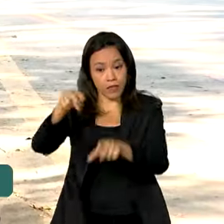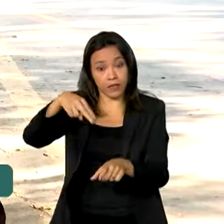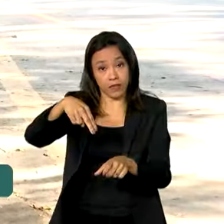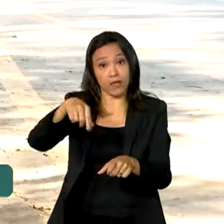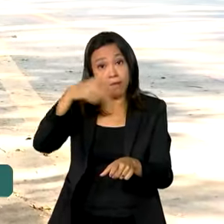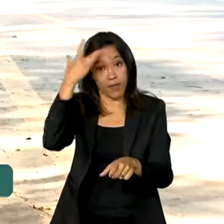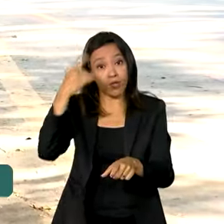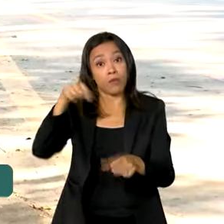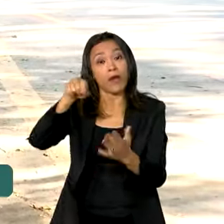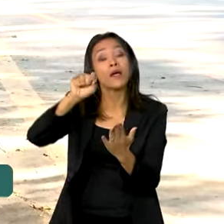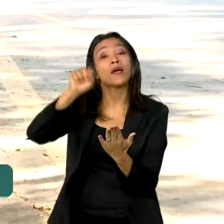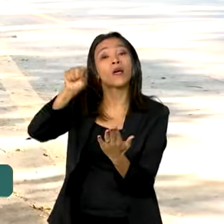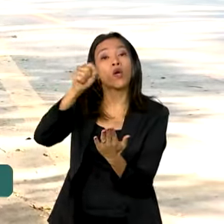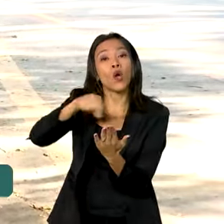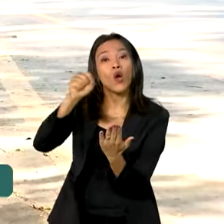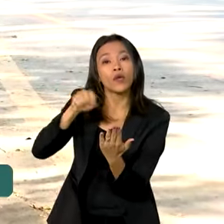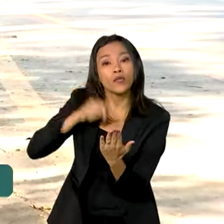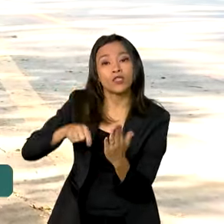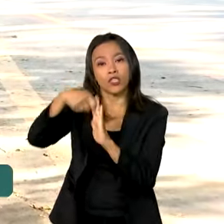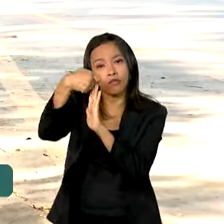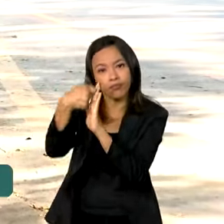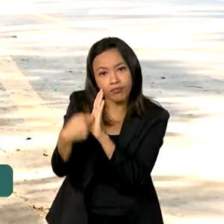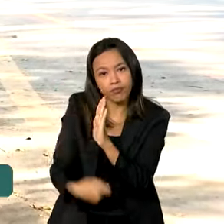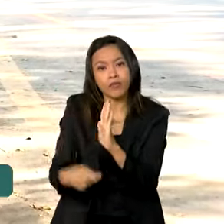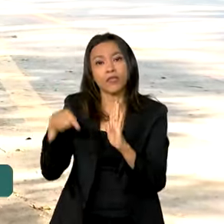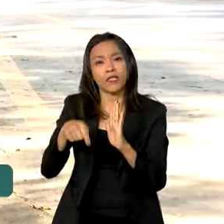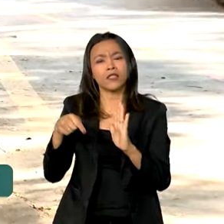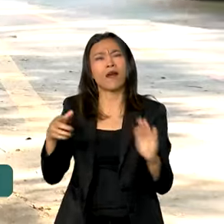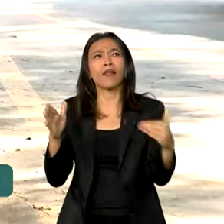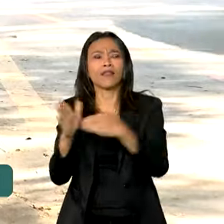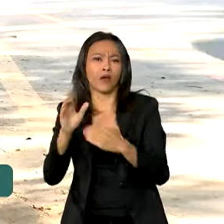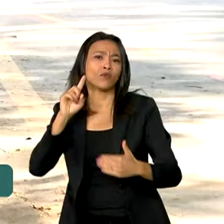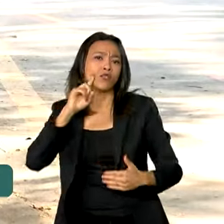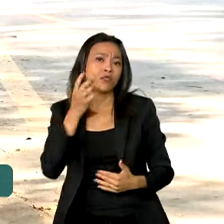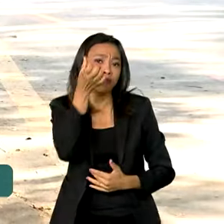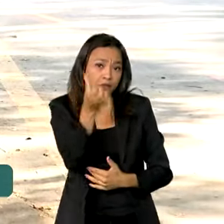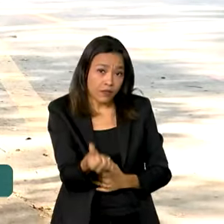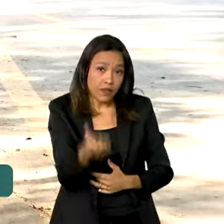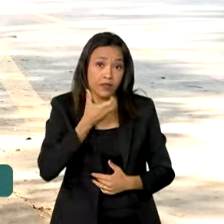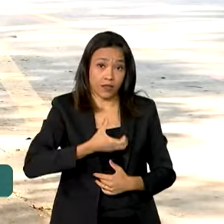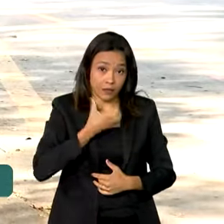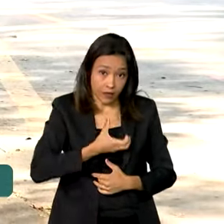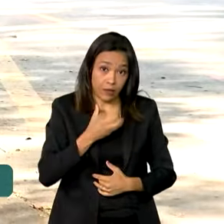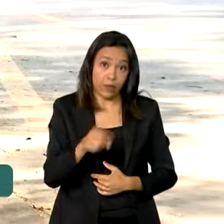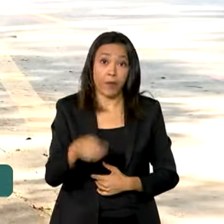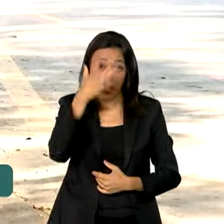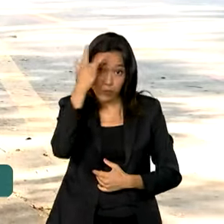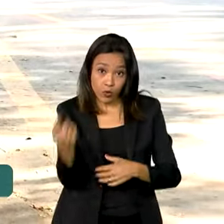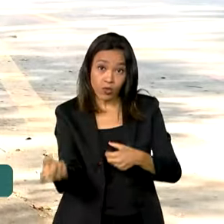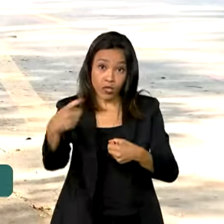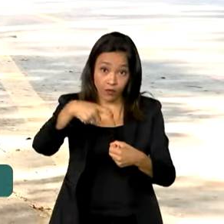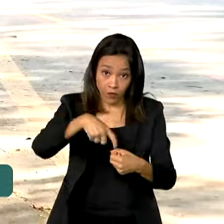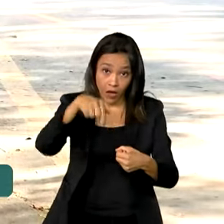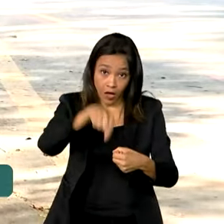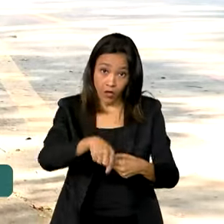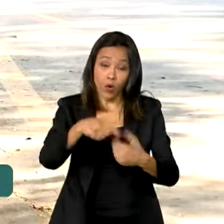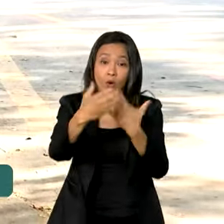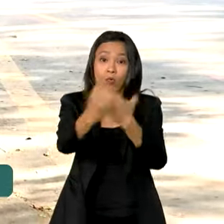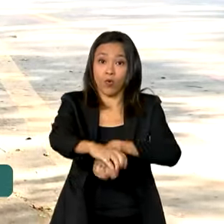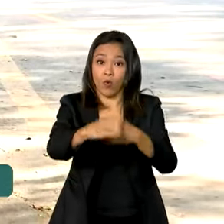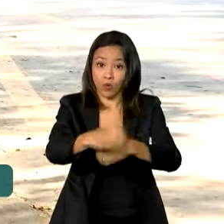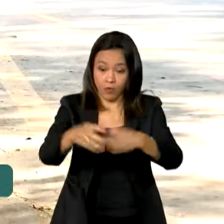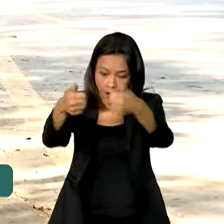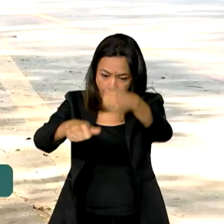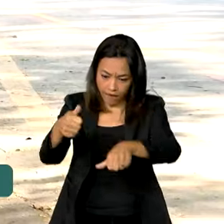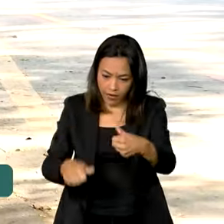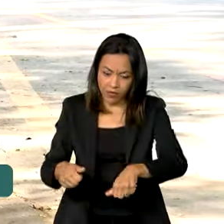provas discursivas. Essa etapa será realizada até o dia 6 de dezembro. Os reintegrados em cargos com avaliação emissão de